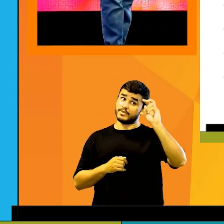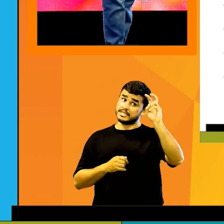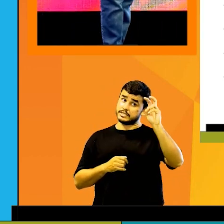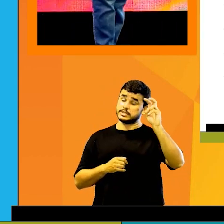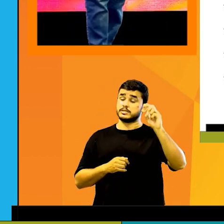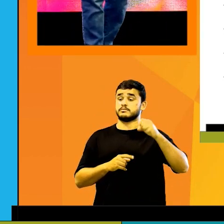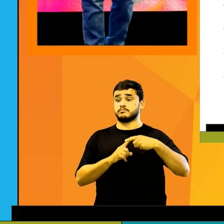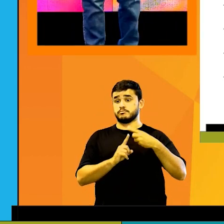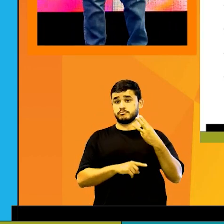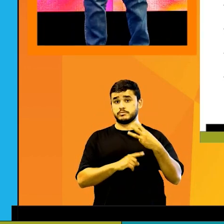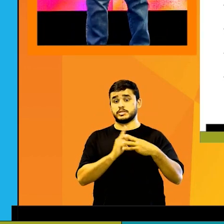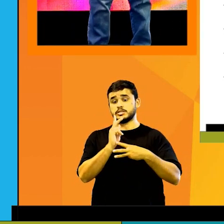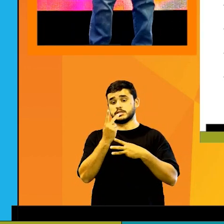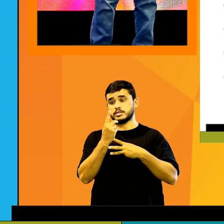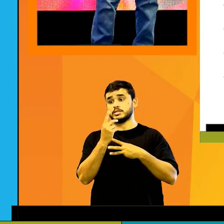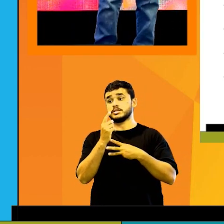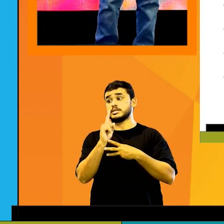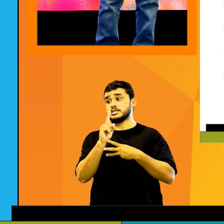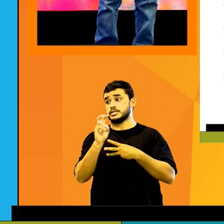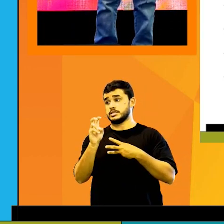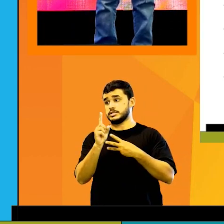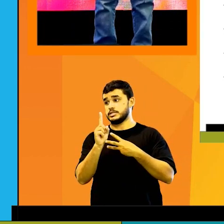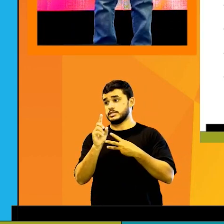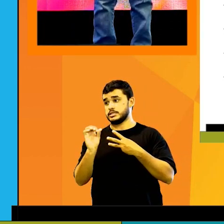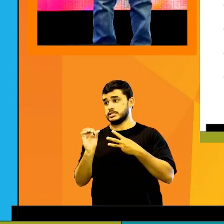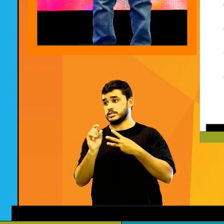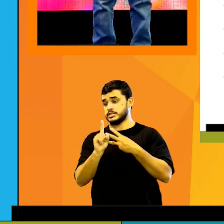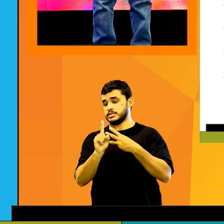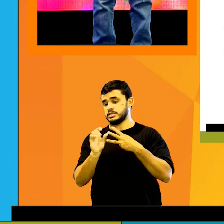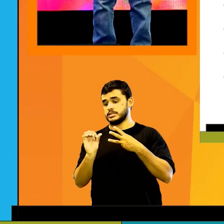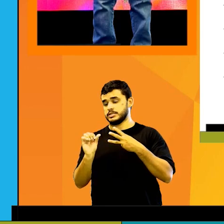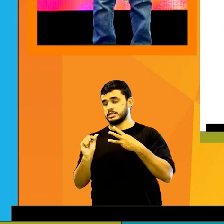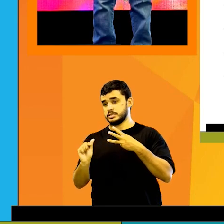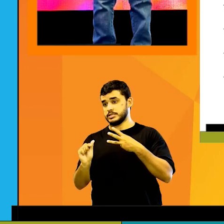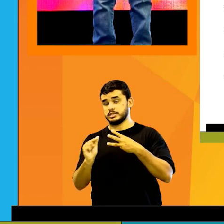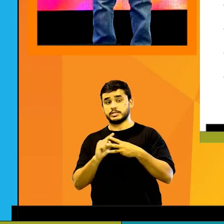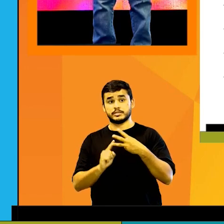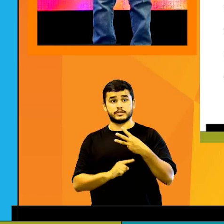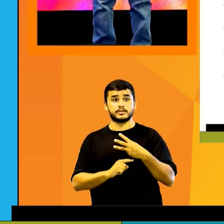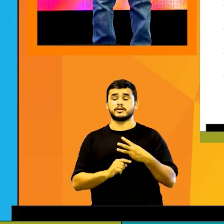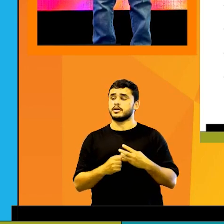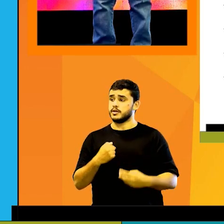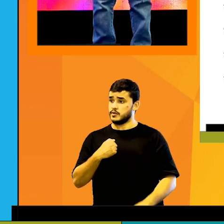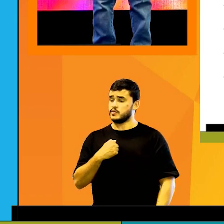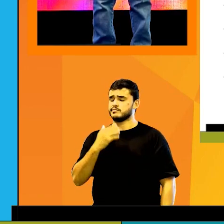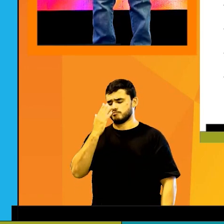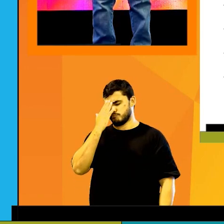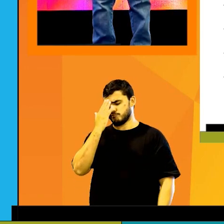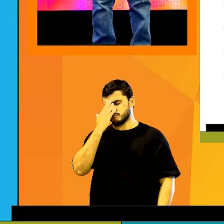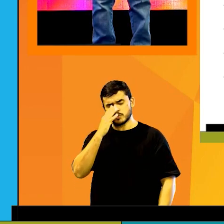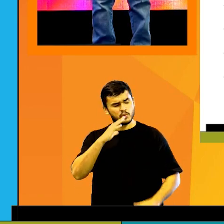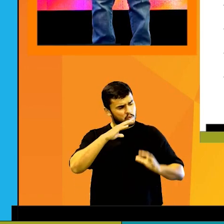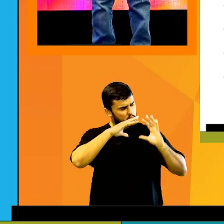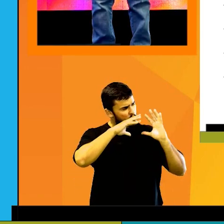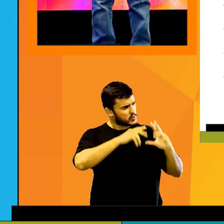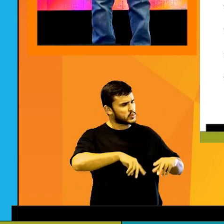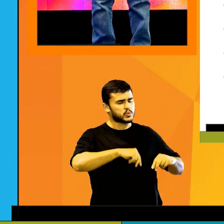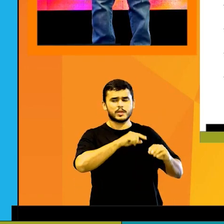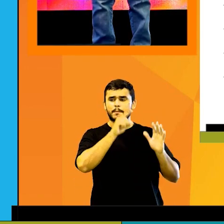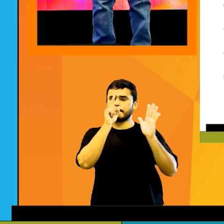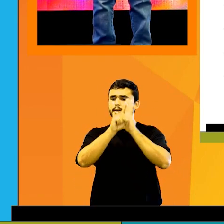15, 16 e 17. Turma, eu garanto a vocês, porque eu venho olhando prova ano a ano, todas as questões de